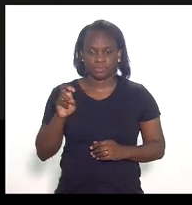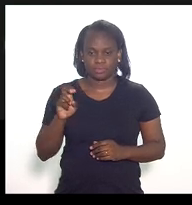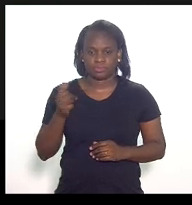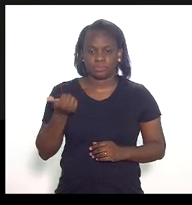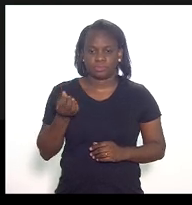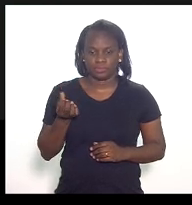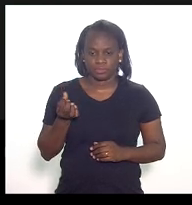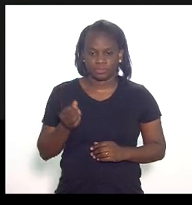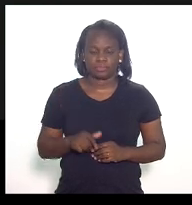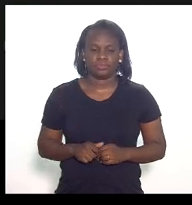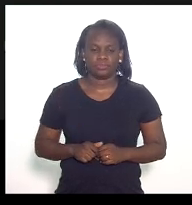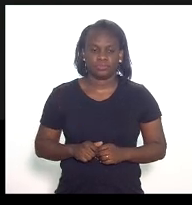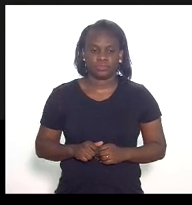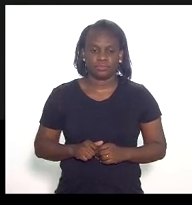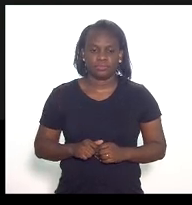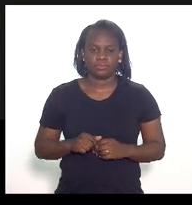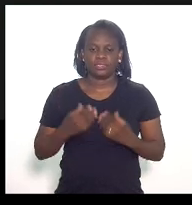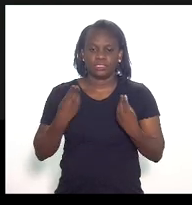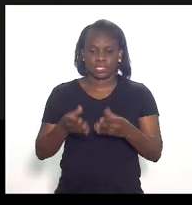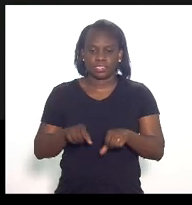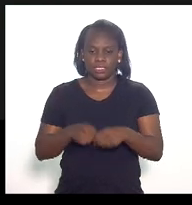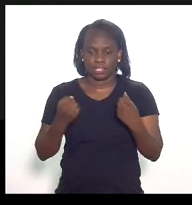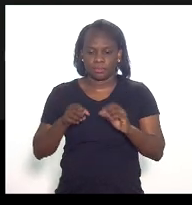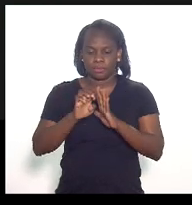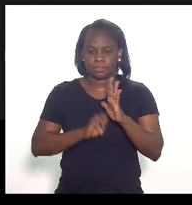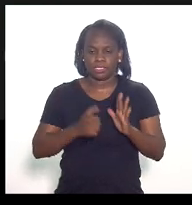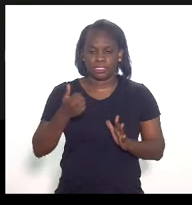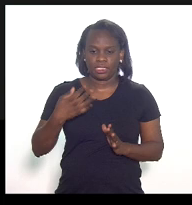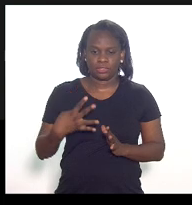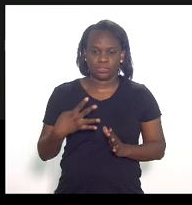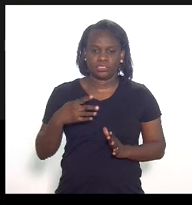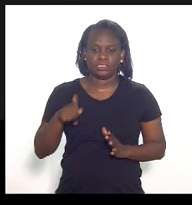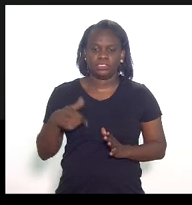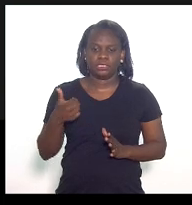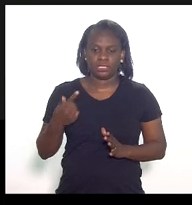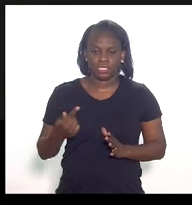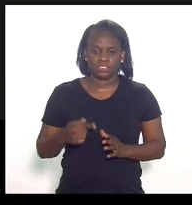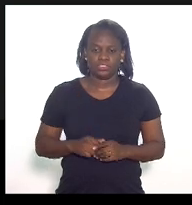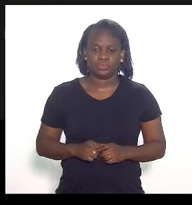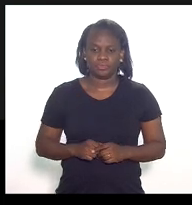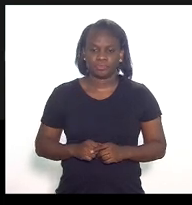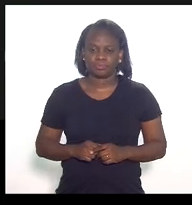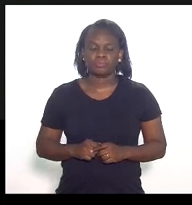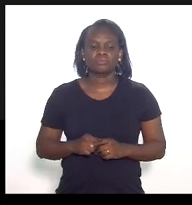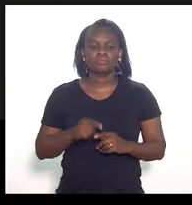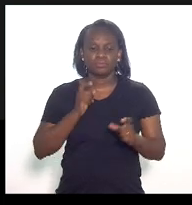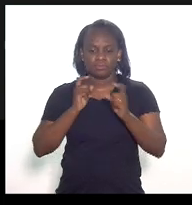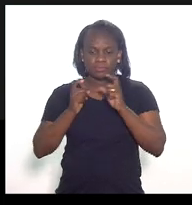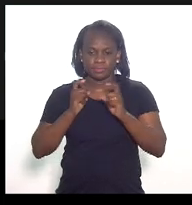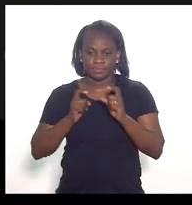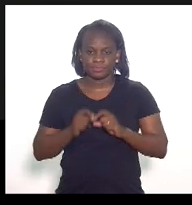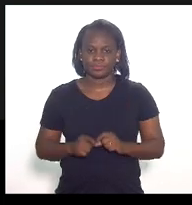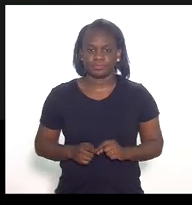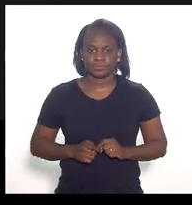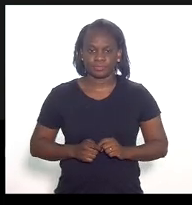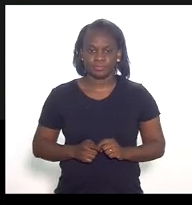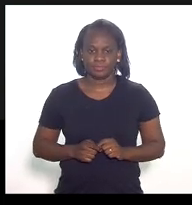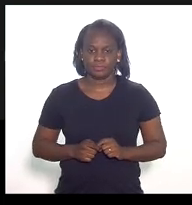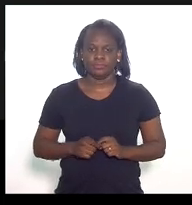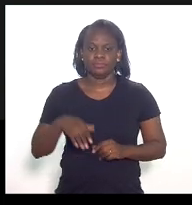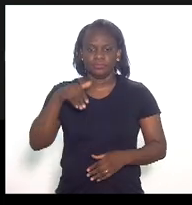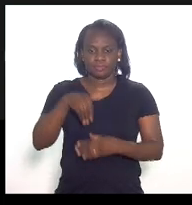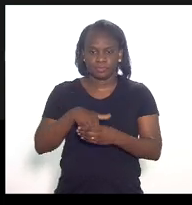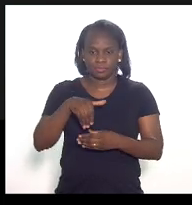e 16. Prejudicadas emendas 14 e 17. Em discussão,